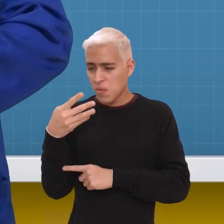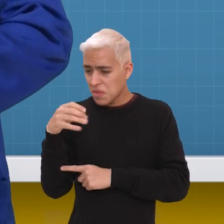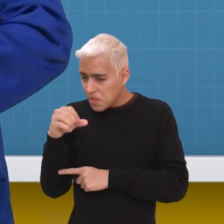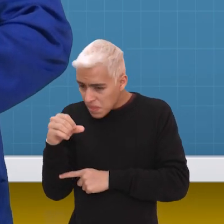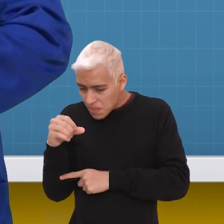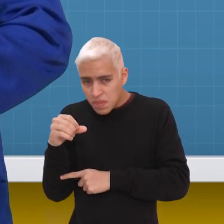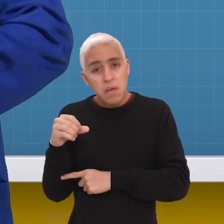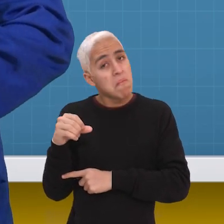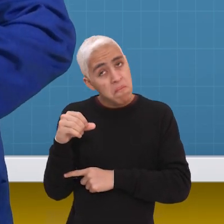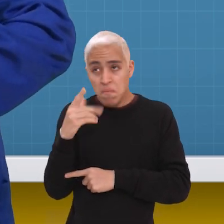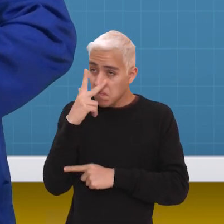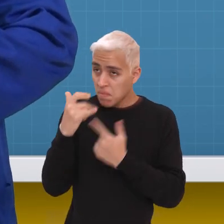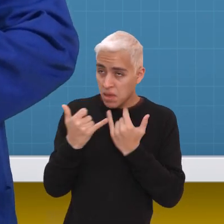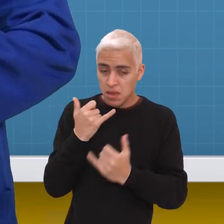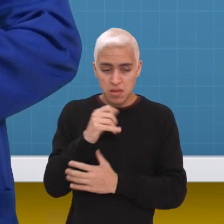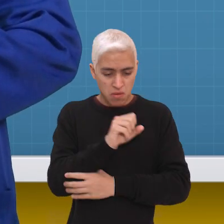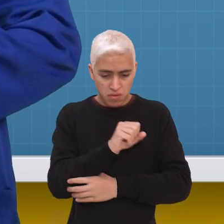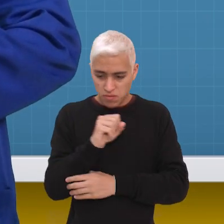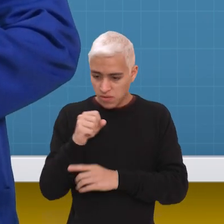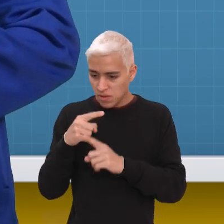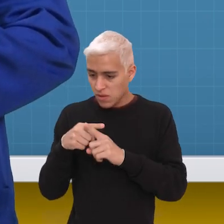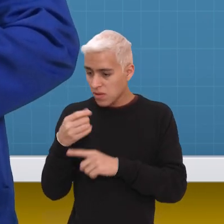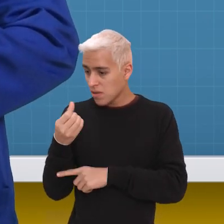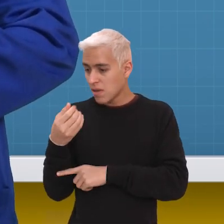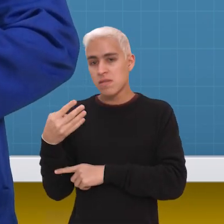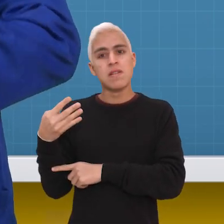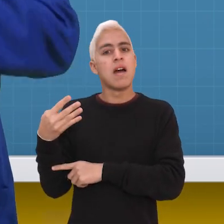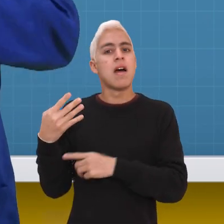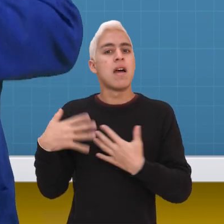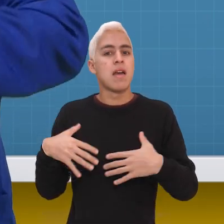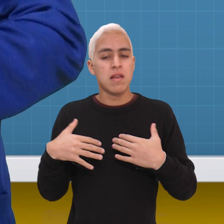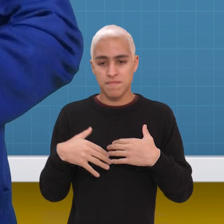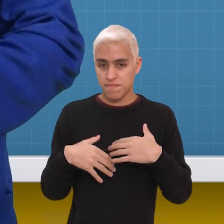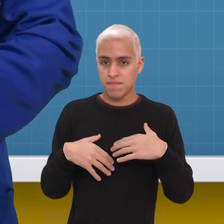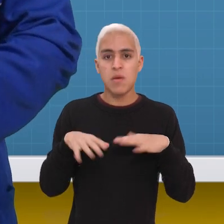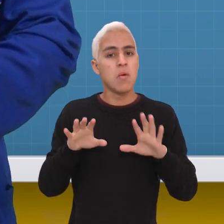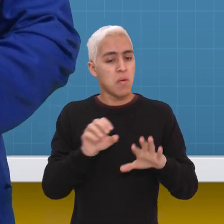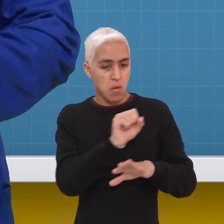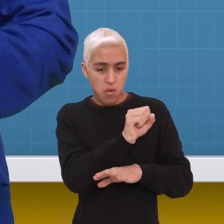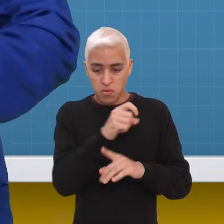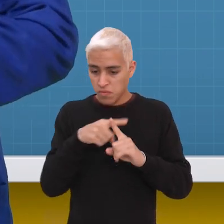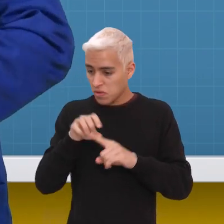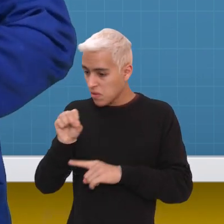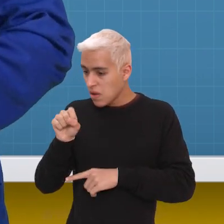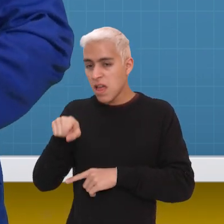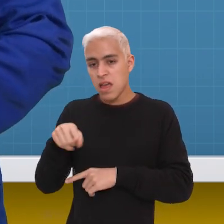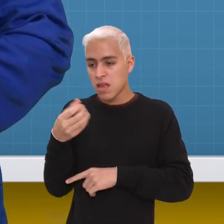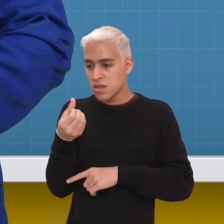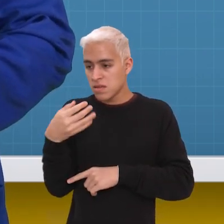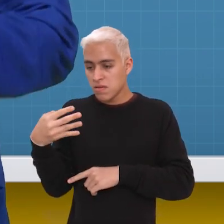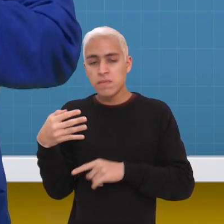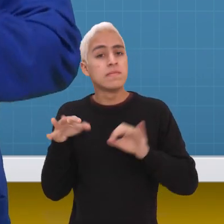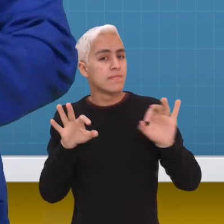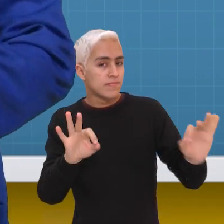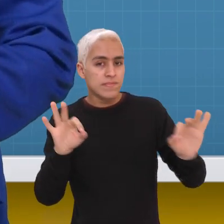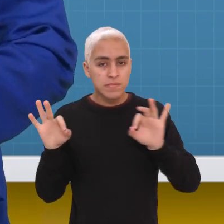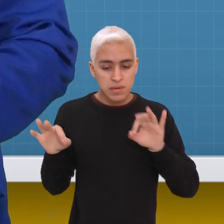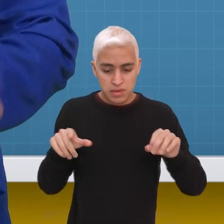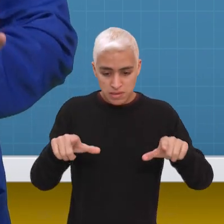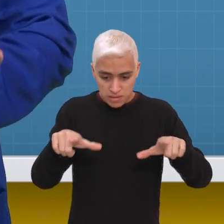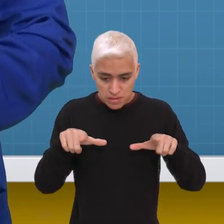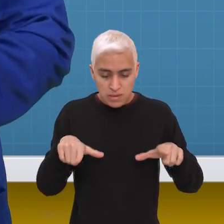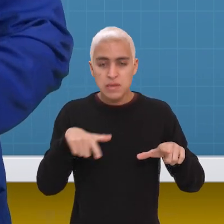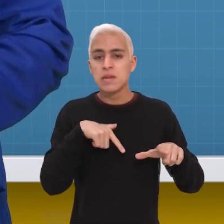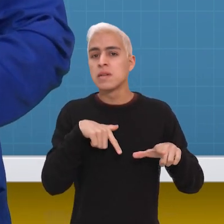7, 49. Opa, tá chegando. 8 vezes 8, 64. Professor, 8 vezes 8 dá 64. Isso